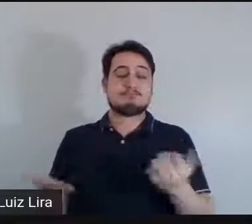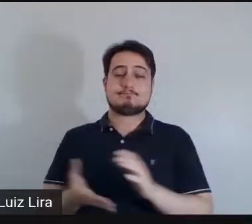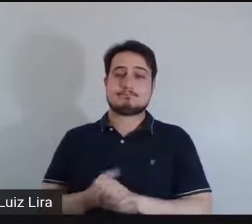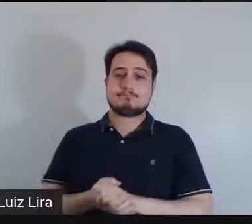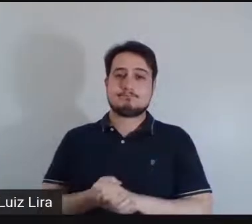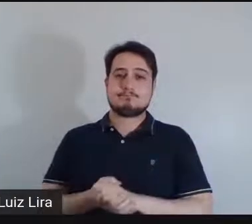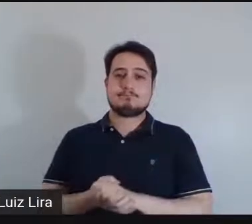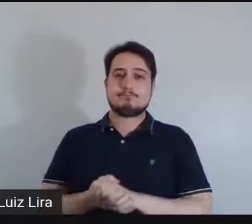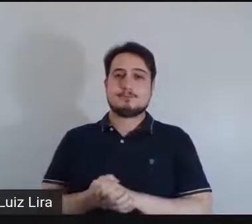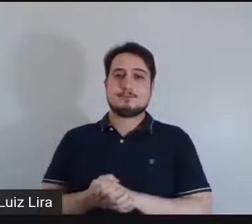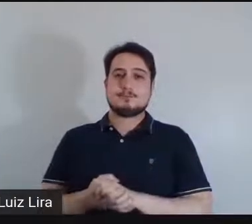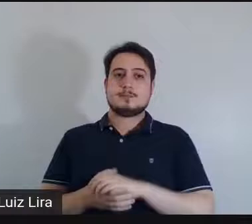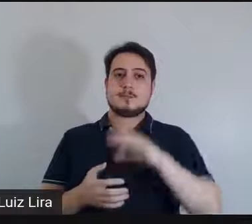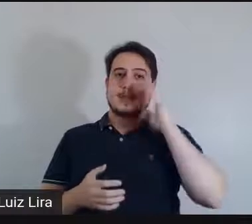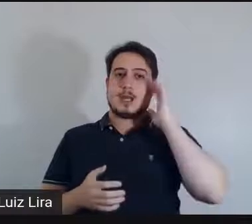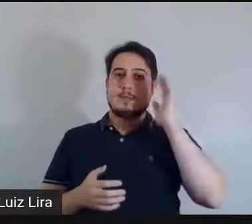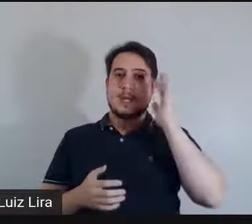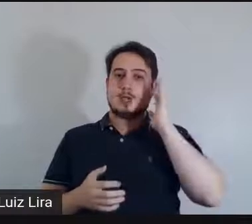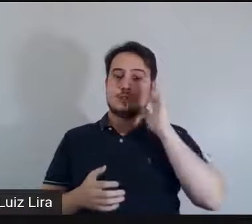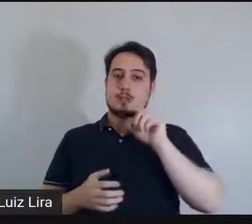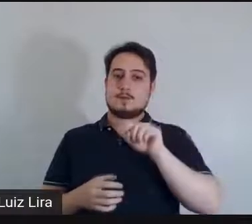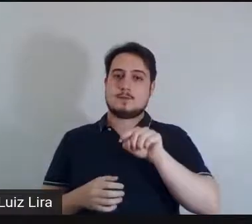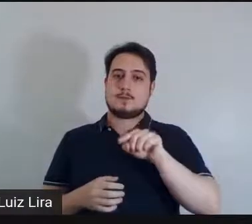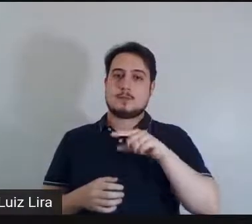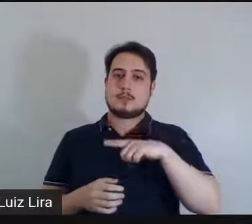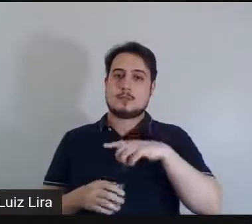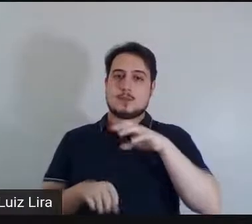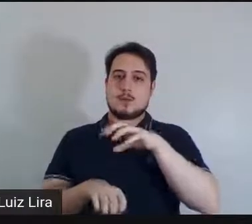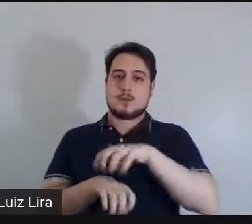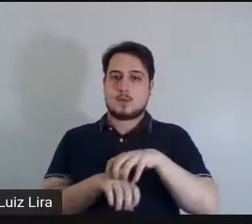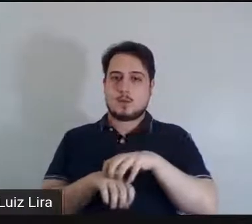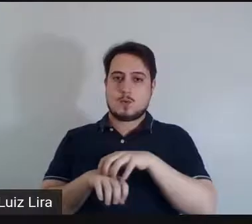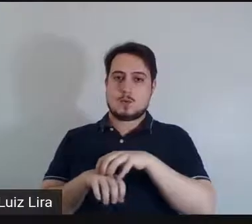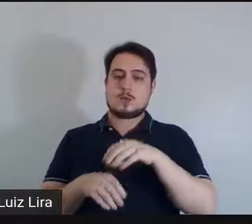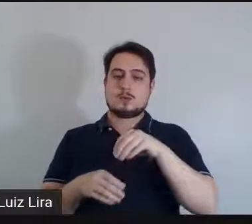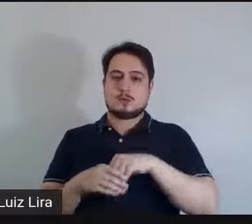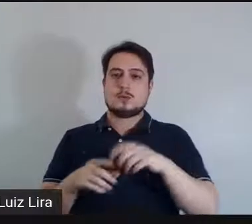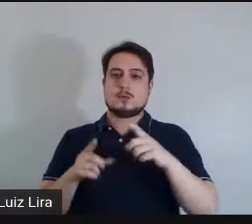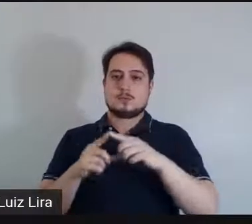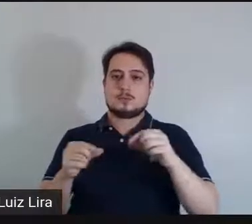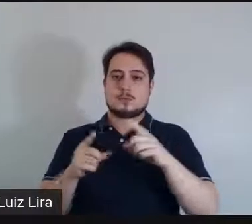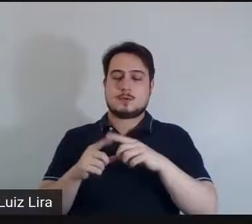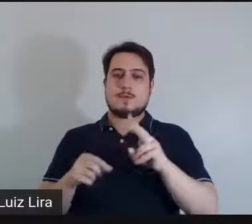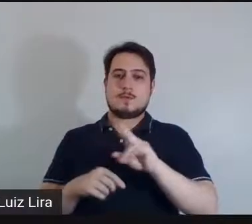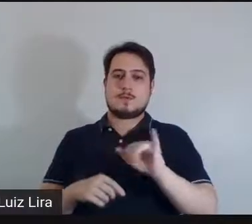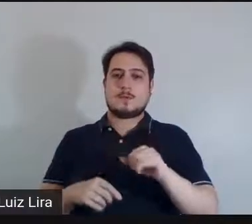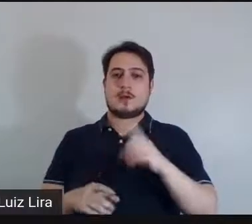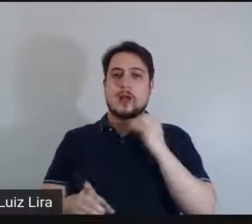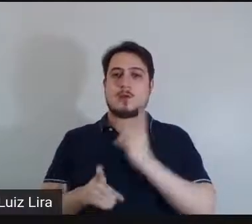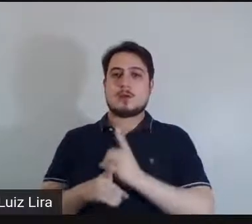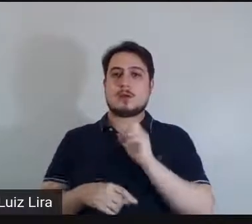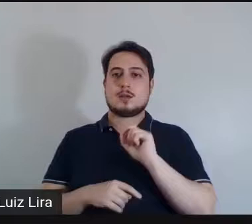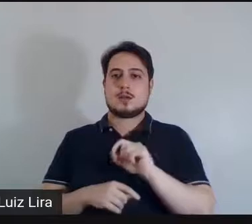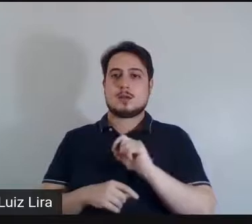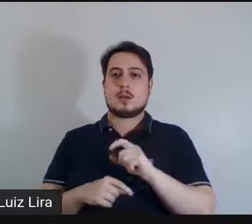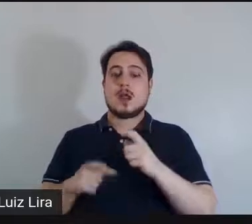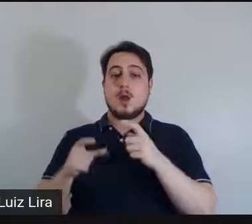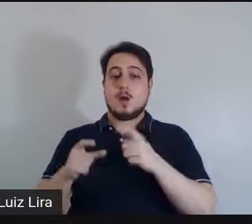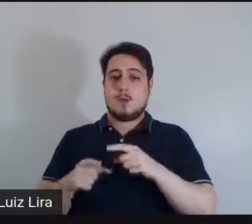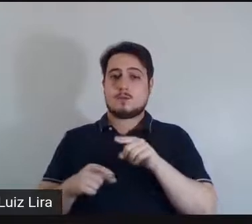Imagine só que você tem um órgão, isso aqui em Brasília a gente vai encontrar, que onde ele